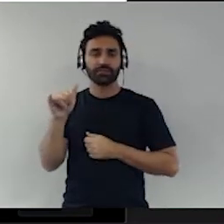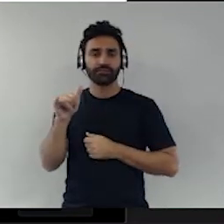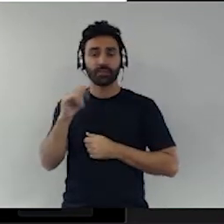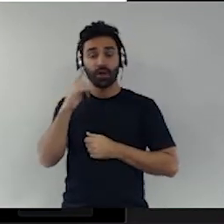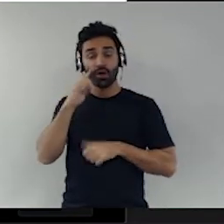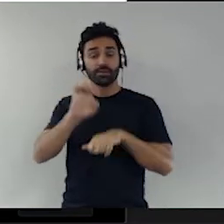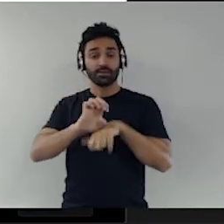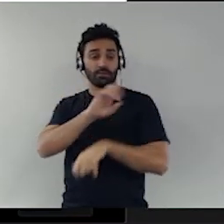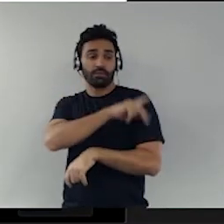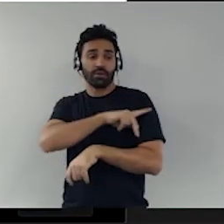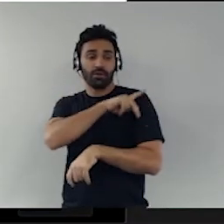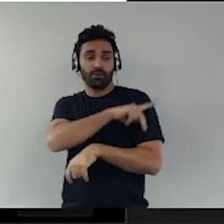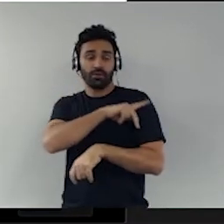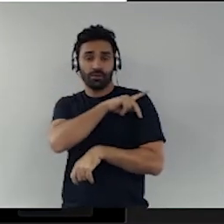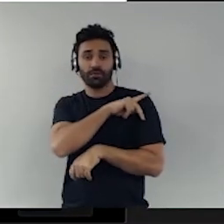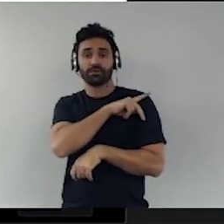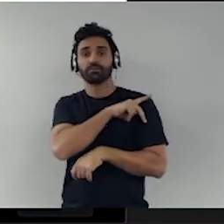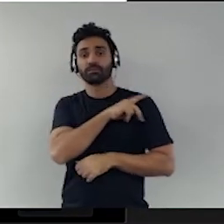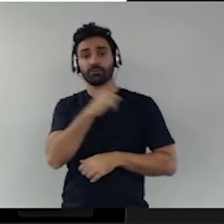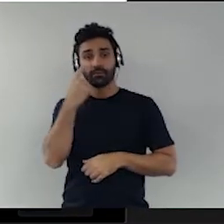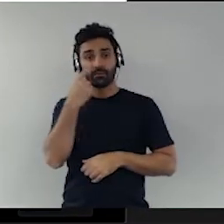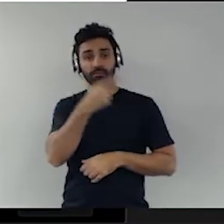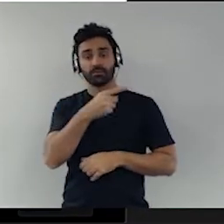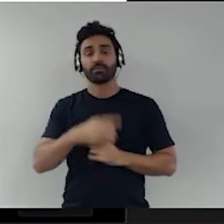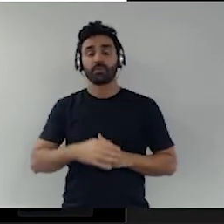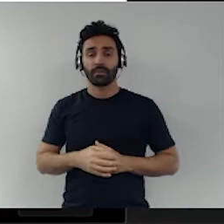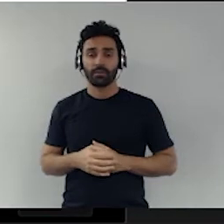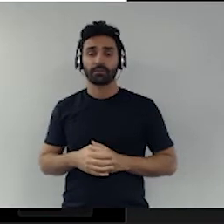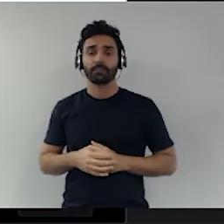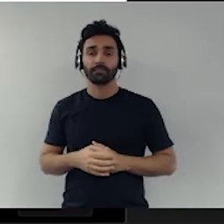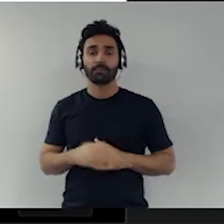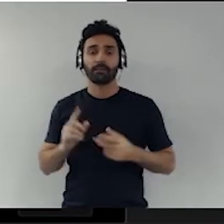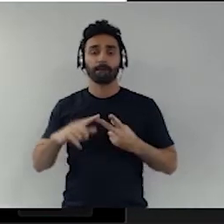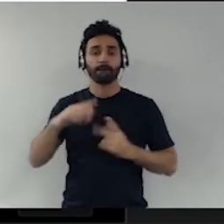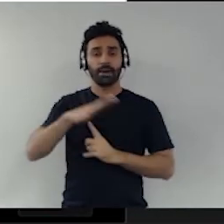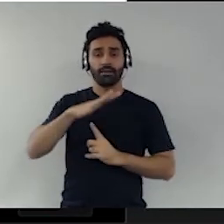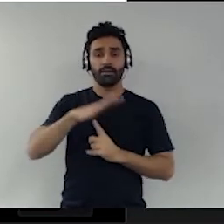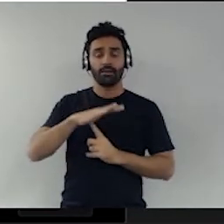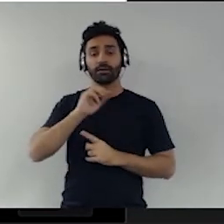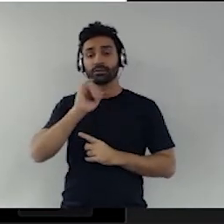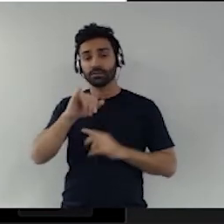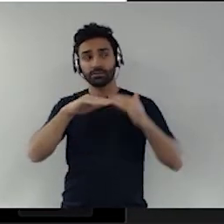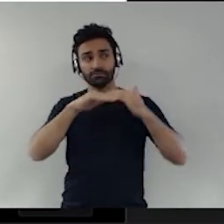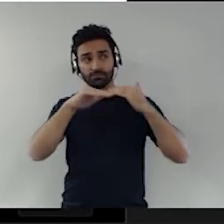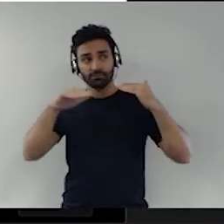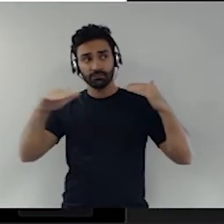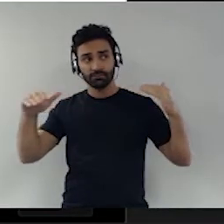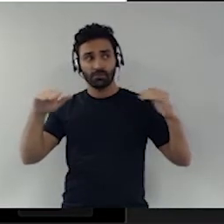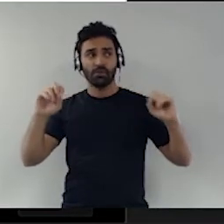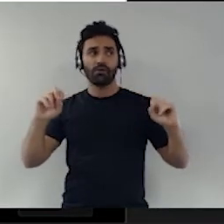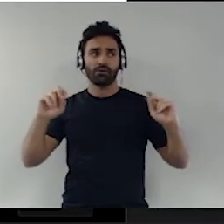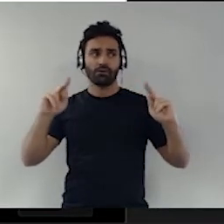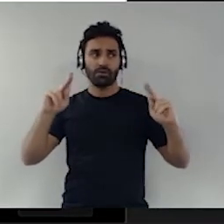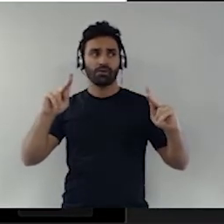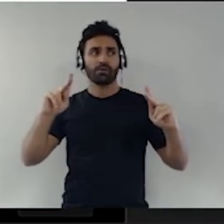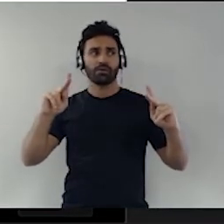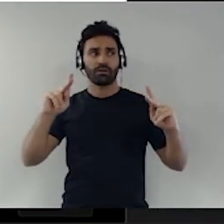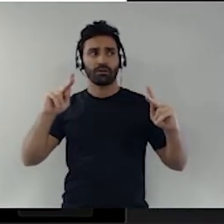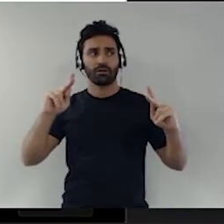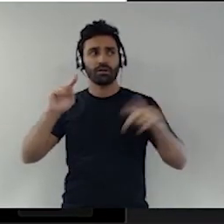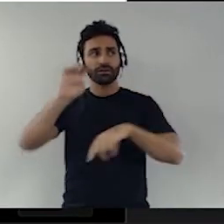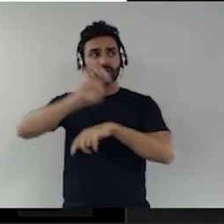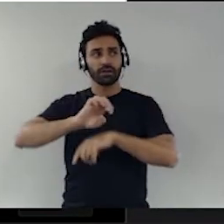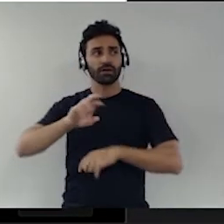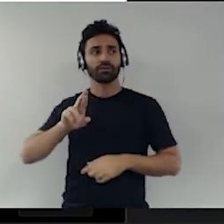Piauí aqui do meu amigo Marcos. O Piauí está aqui. É o Paraná. Quanto mais linear, mais olha o Rio de